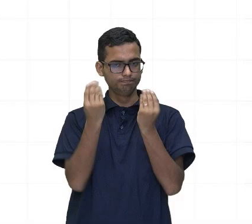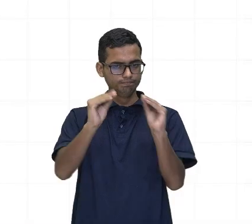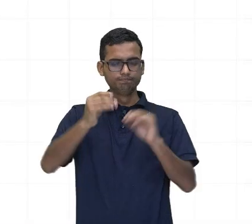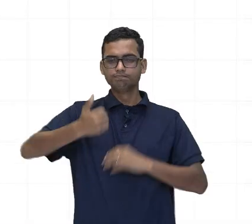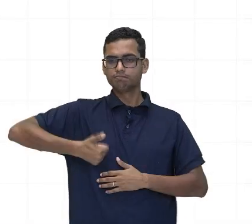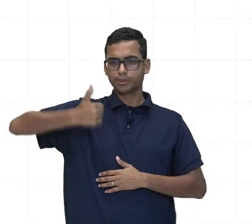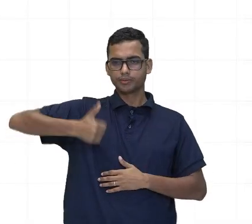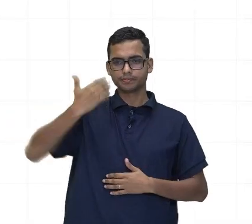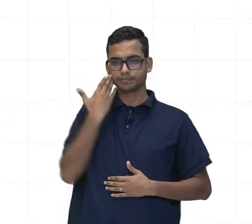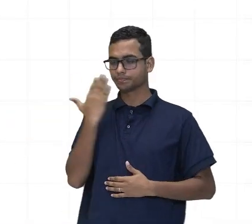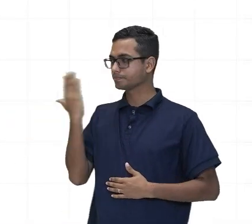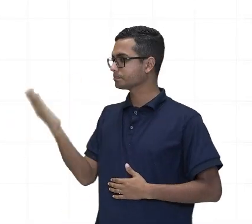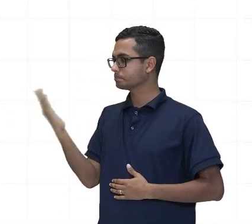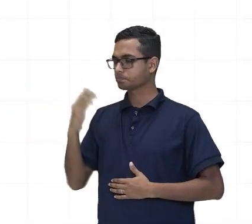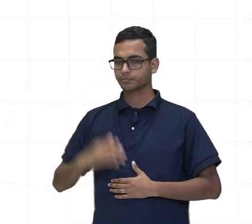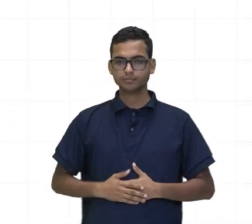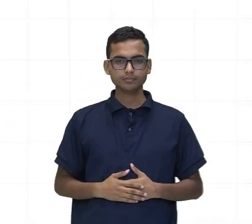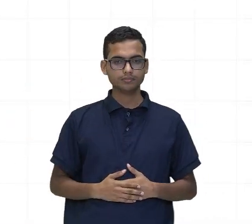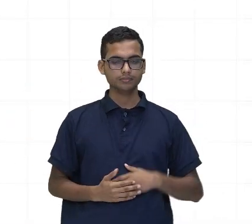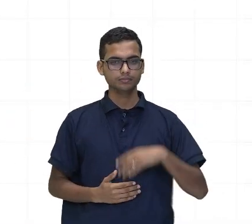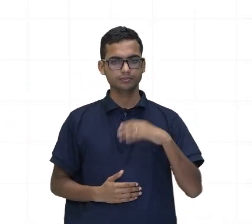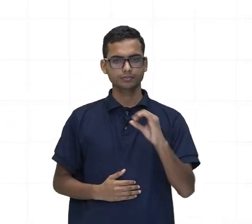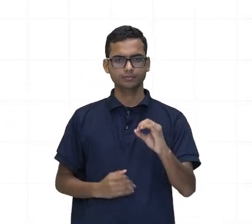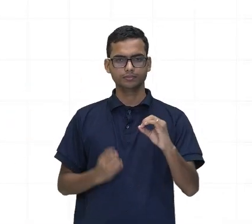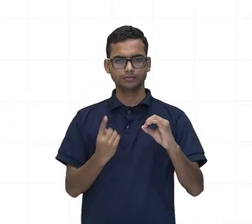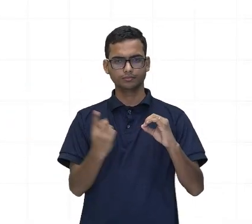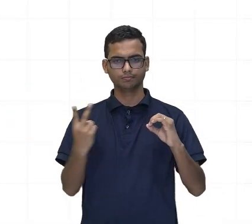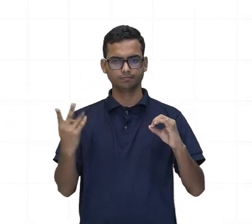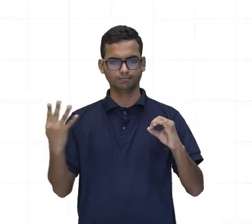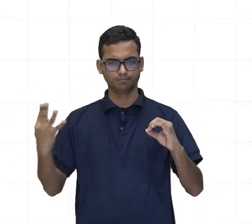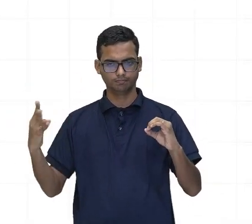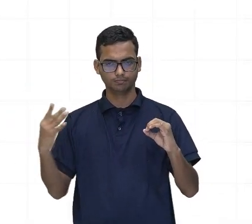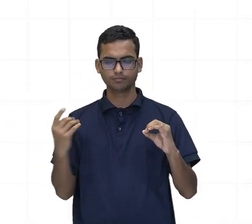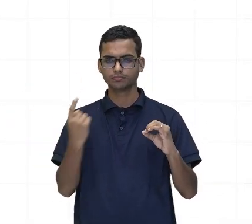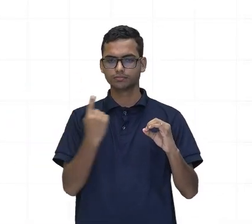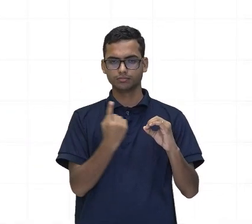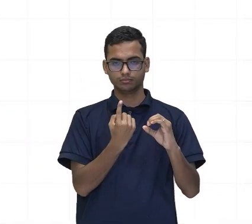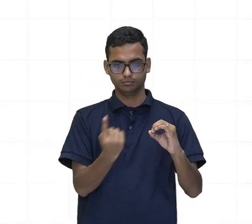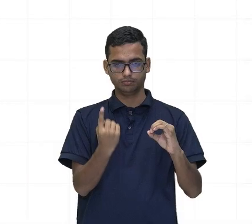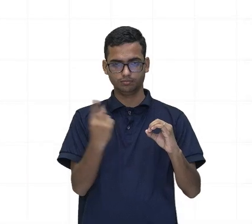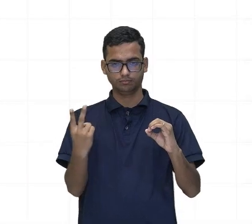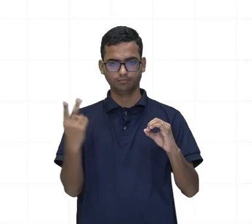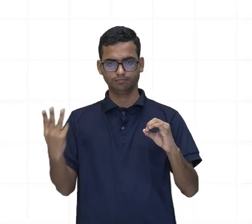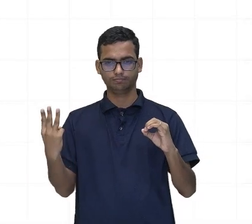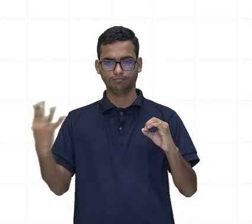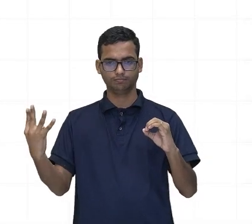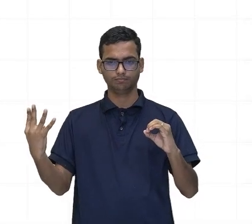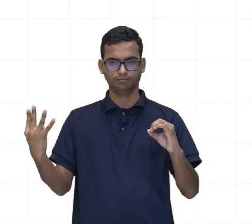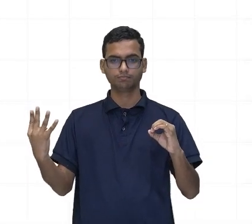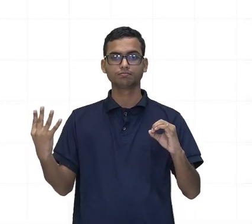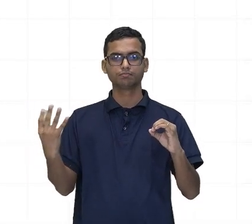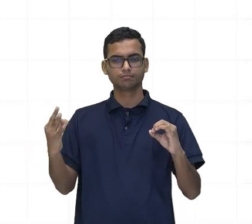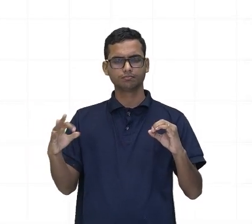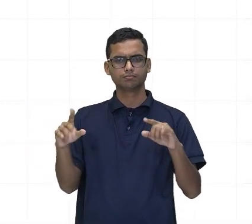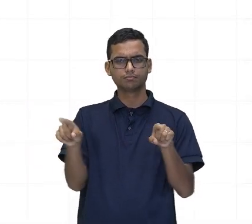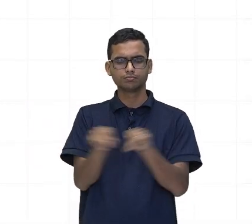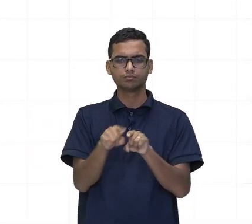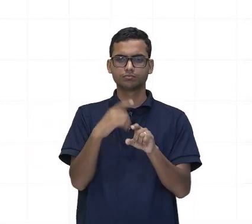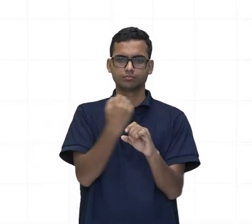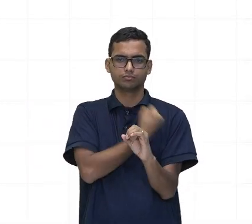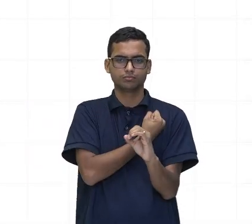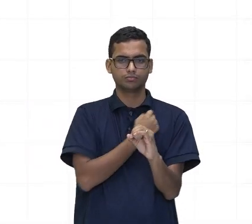Vamos colocar ali, ó, 1, 2, 3 e 4 para a direita, os números positivos. E agora